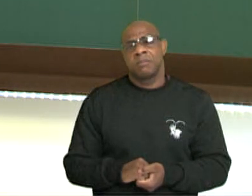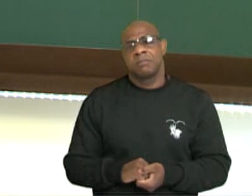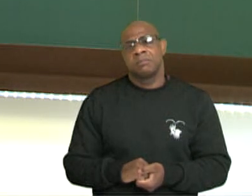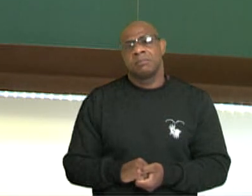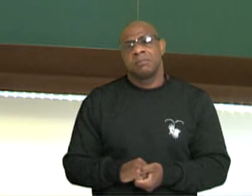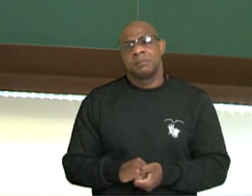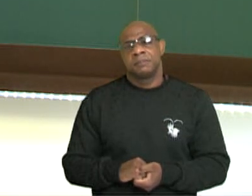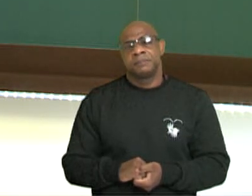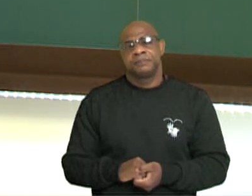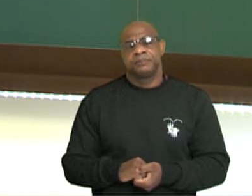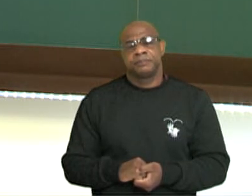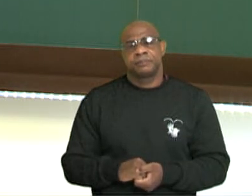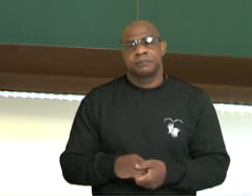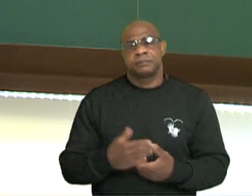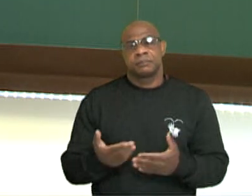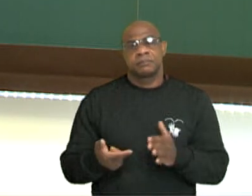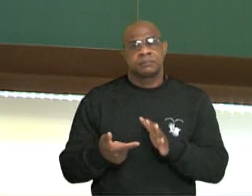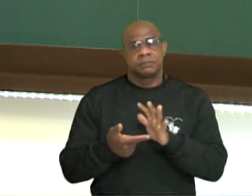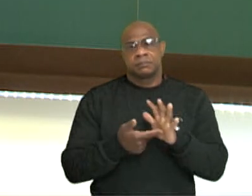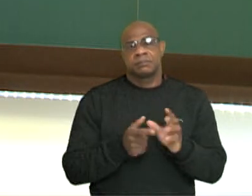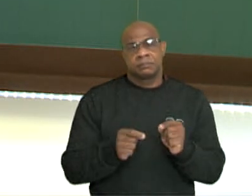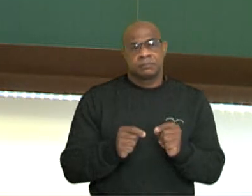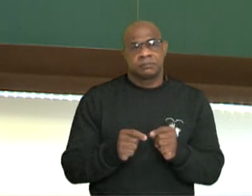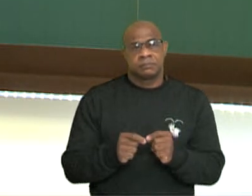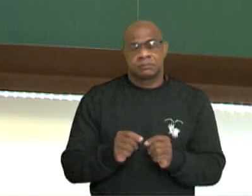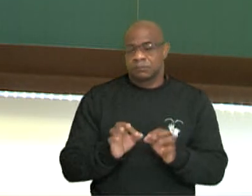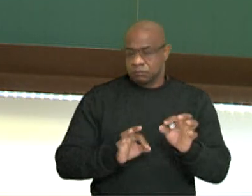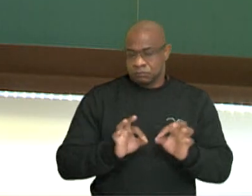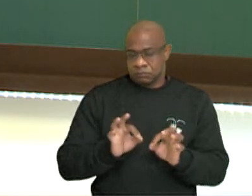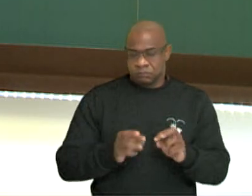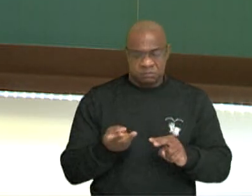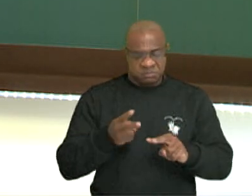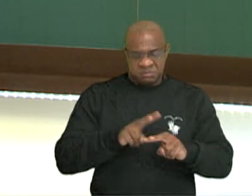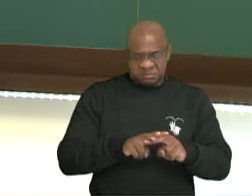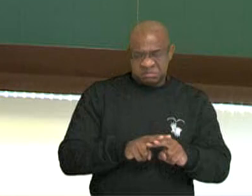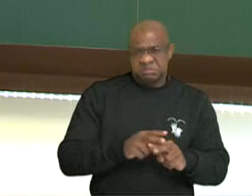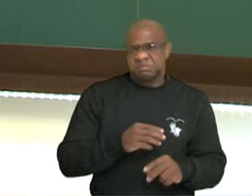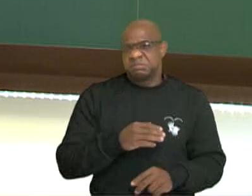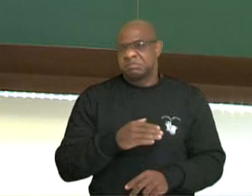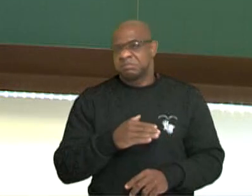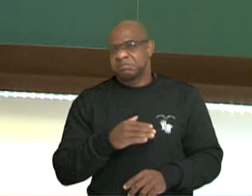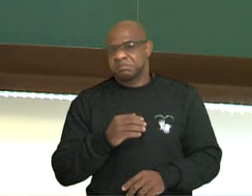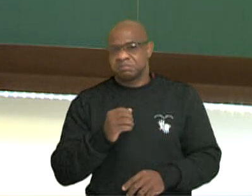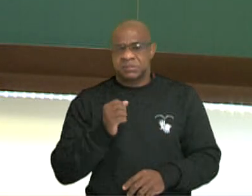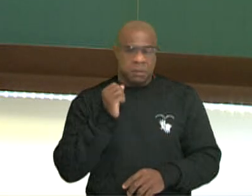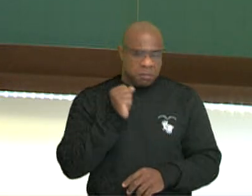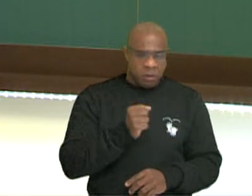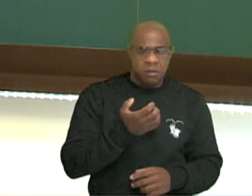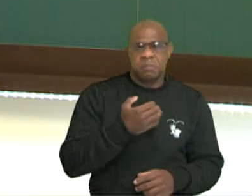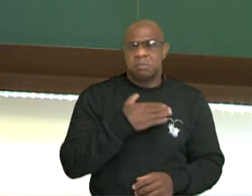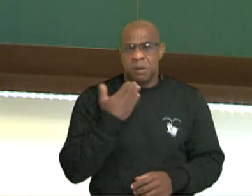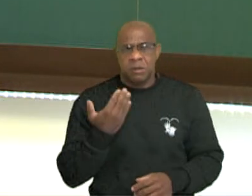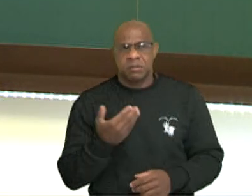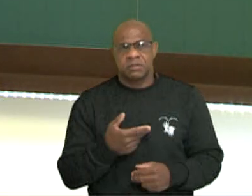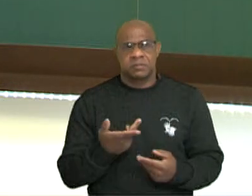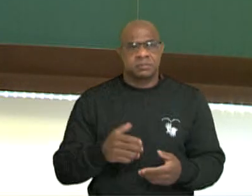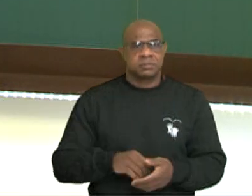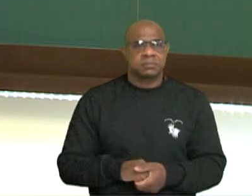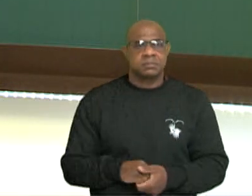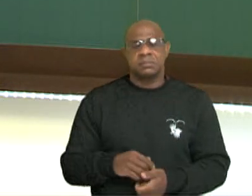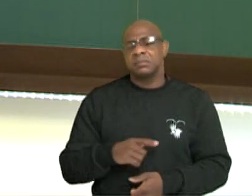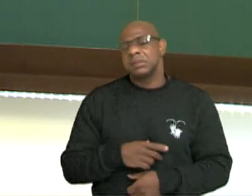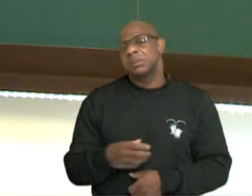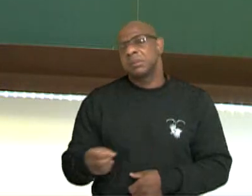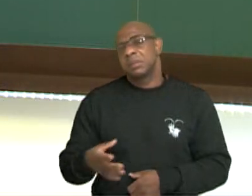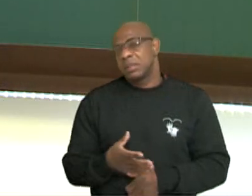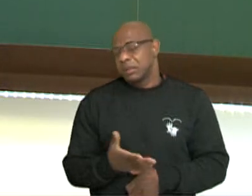os indígenas, né? Vocês trouxeram civilizações extraordinárias, prisão, assassinatos, de uma modernidade incrível, né, que vocês